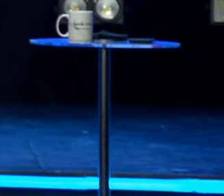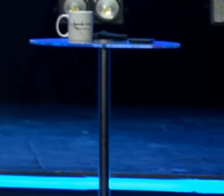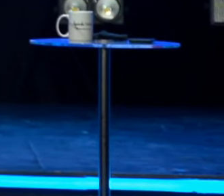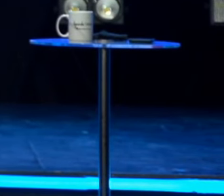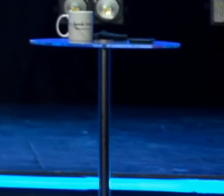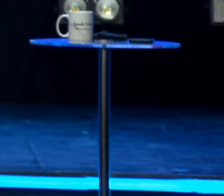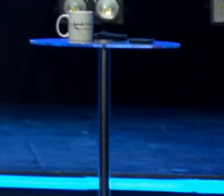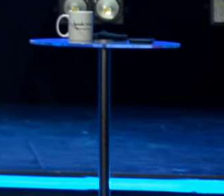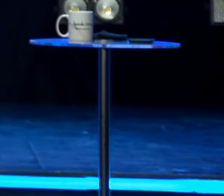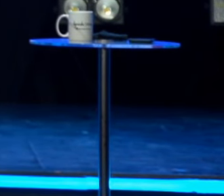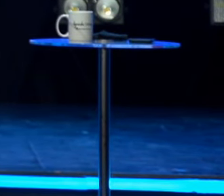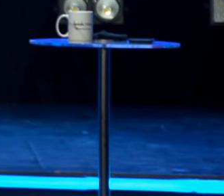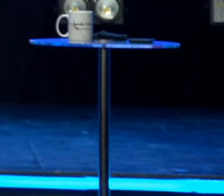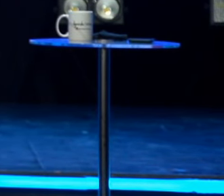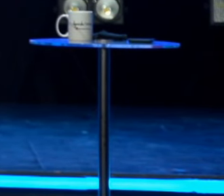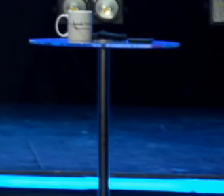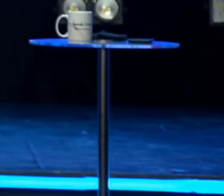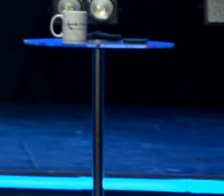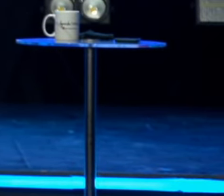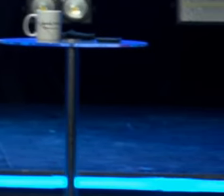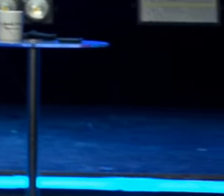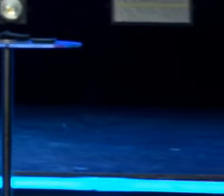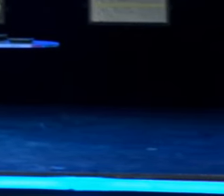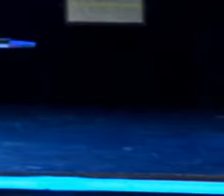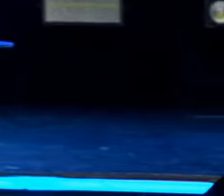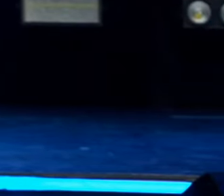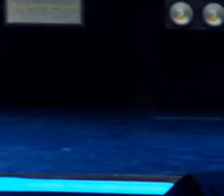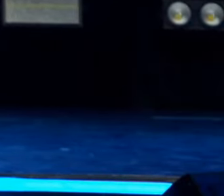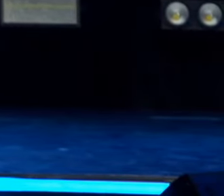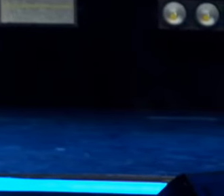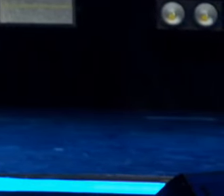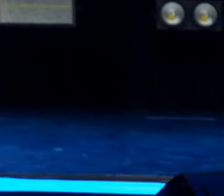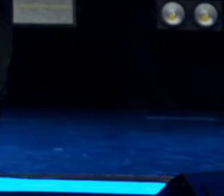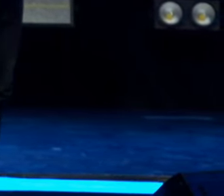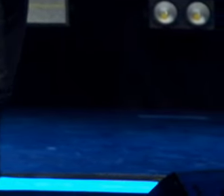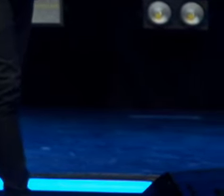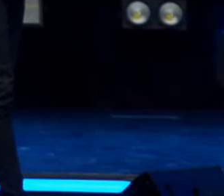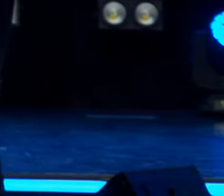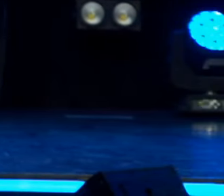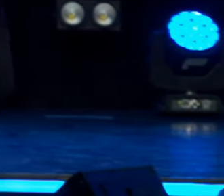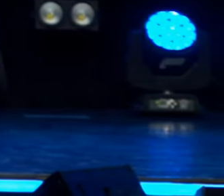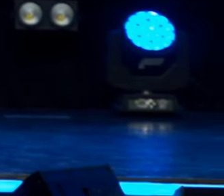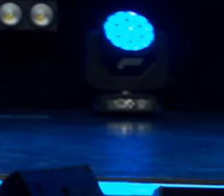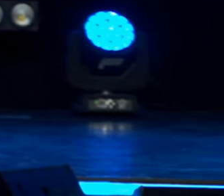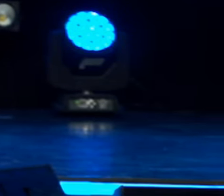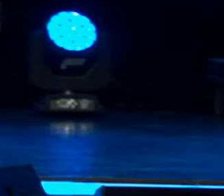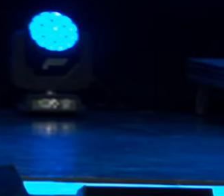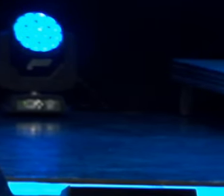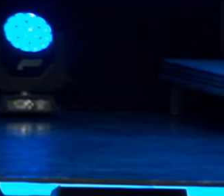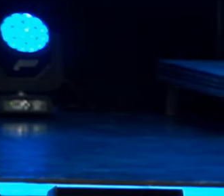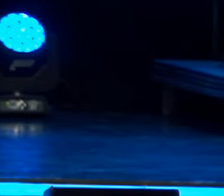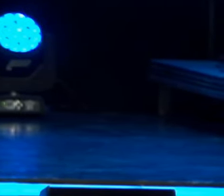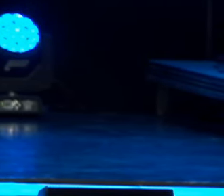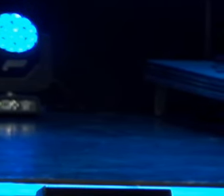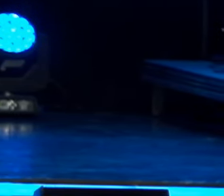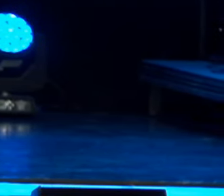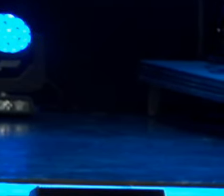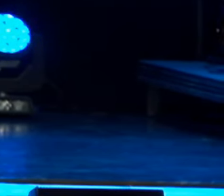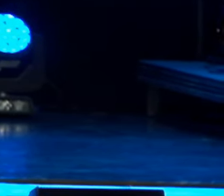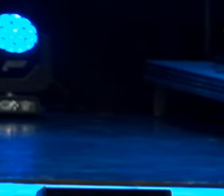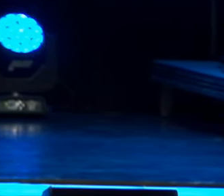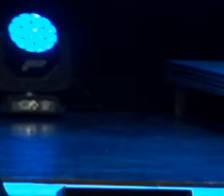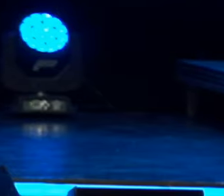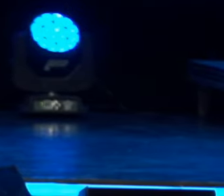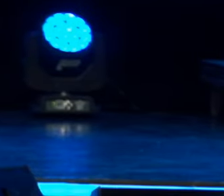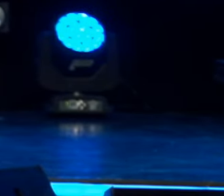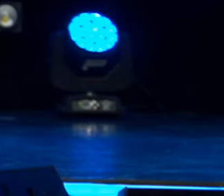tempo, tá, gente? Quando estiver aí, ó, dá só um ok para mim, aleluia. A gente estava negociando outro lugar, outro espaço. E uma vez um dia eu estava